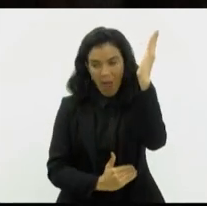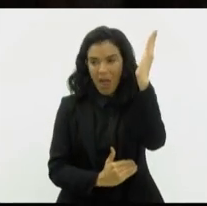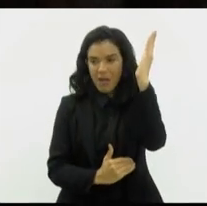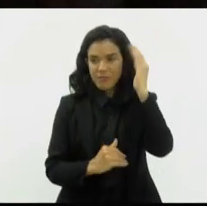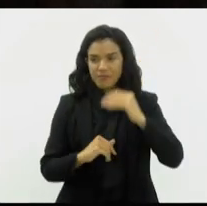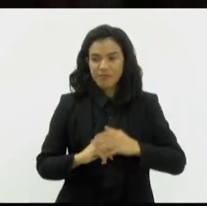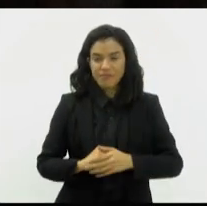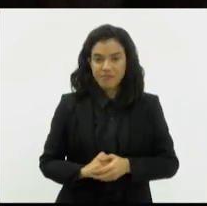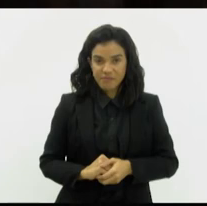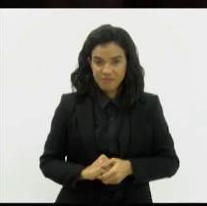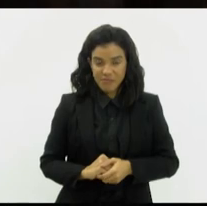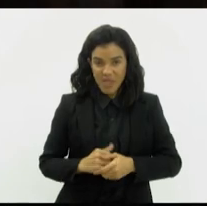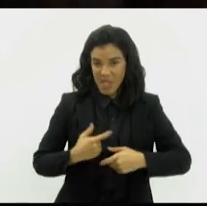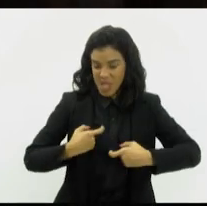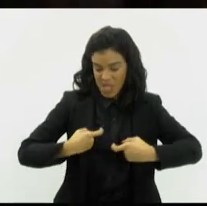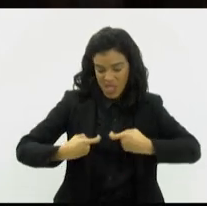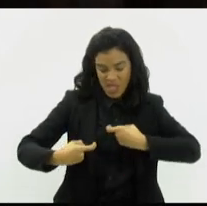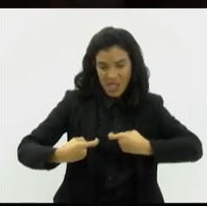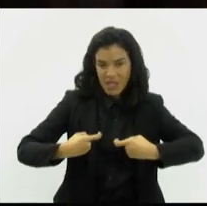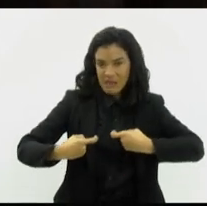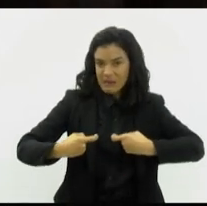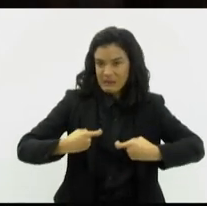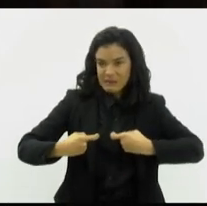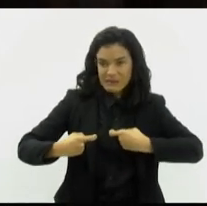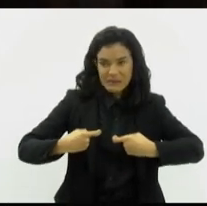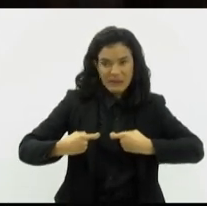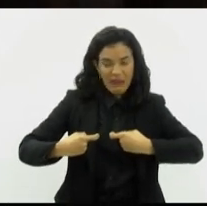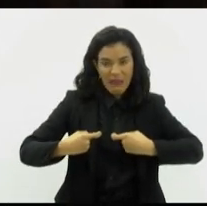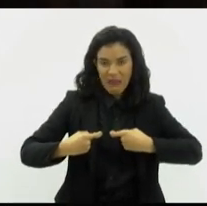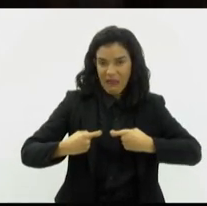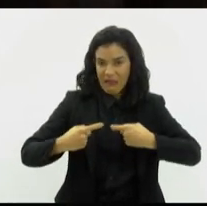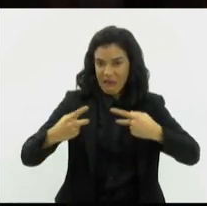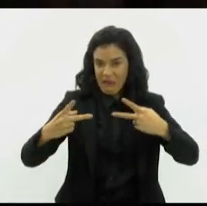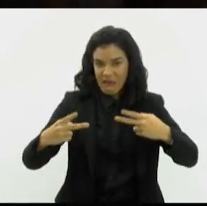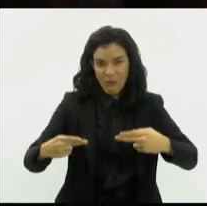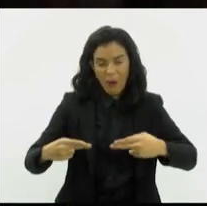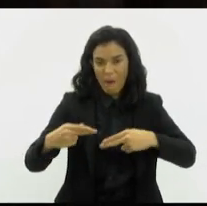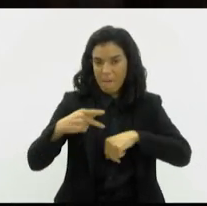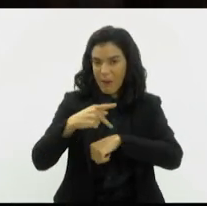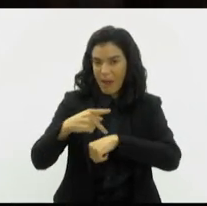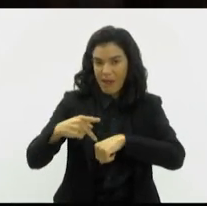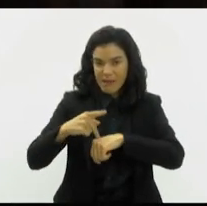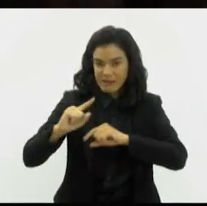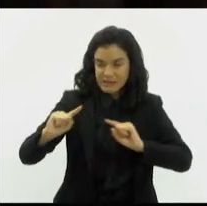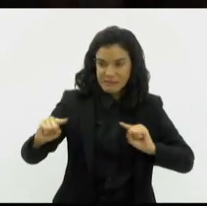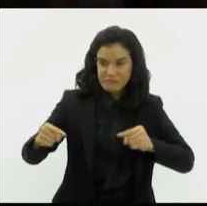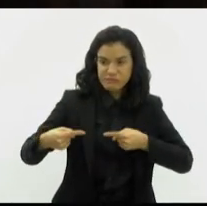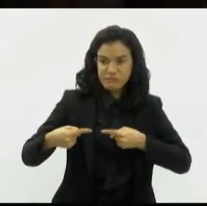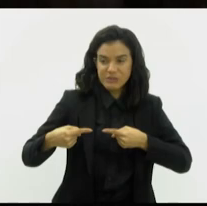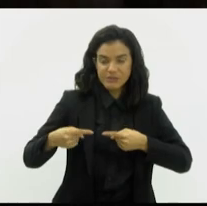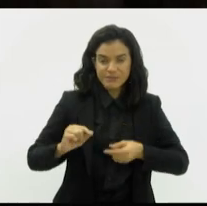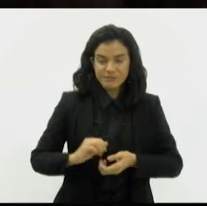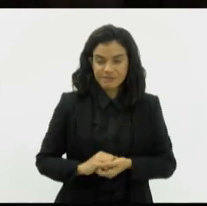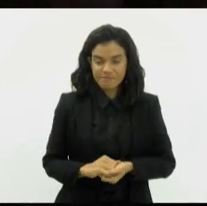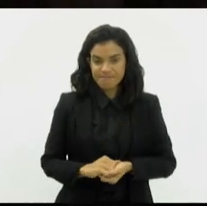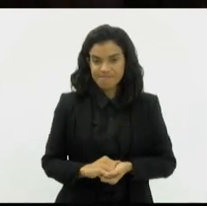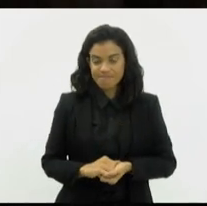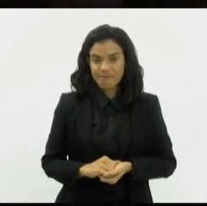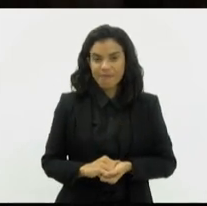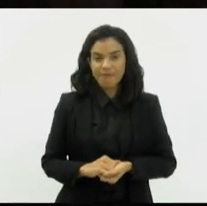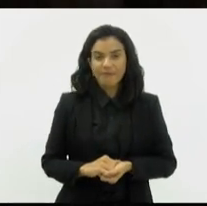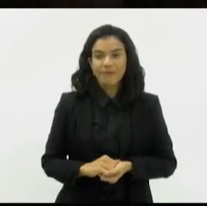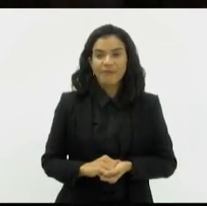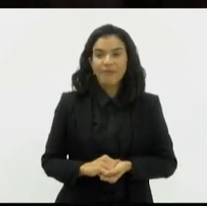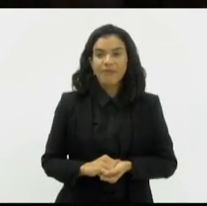abrindo guerra contra países que deveriam ser nossos aliados. Nesse ínterim, a Câmara